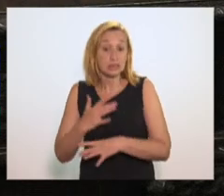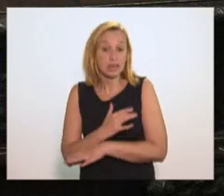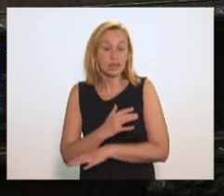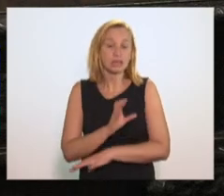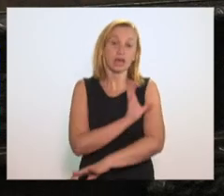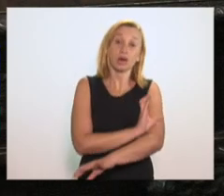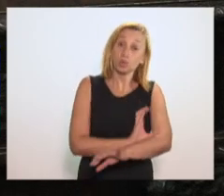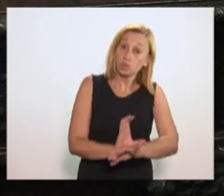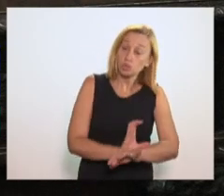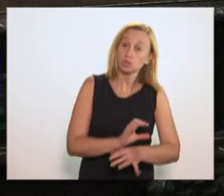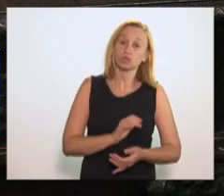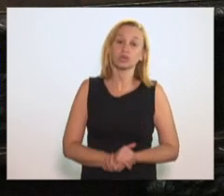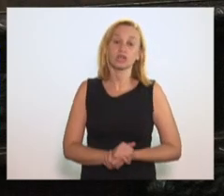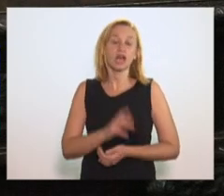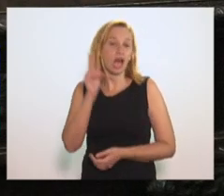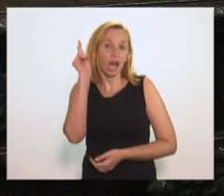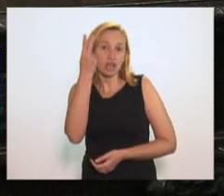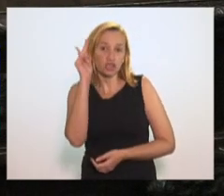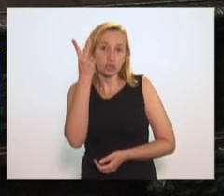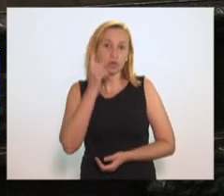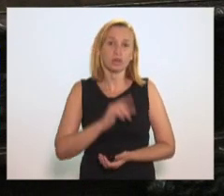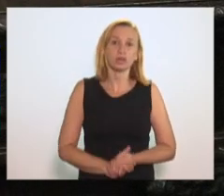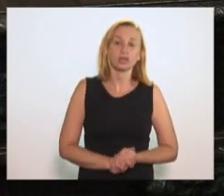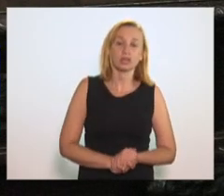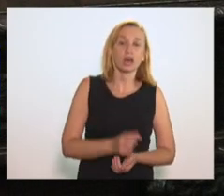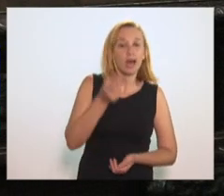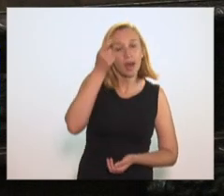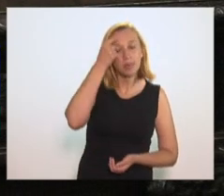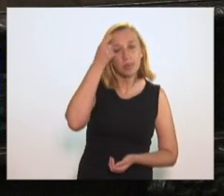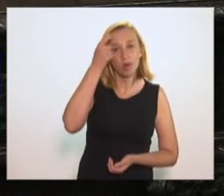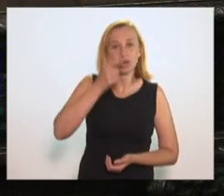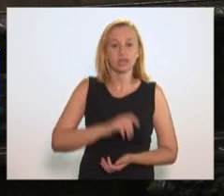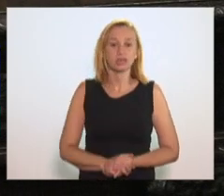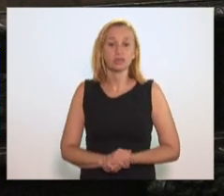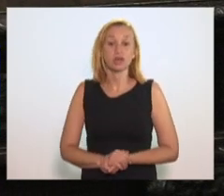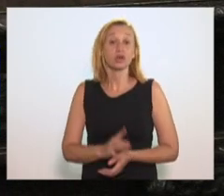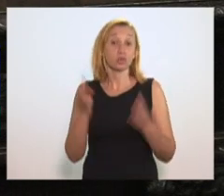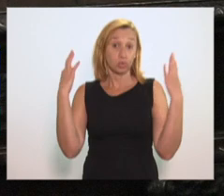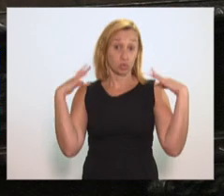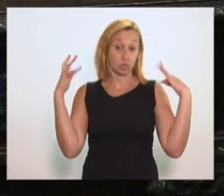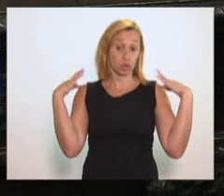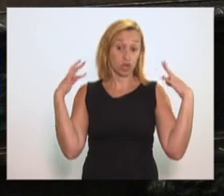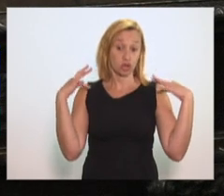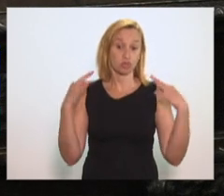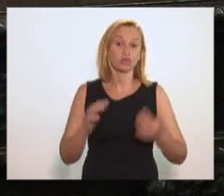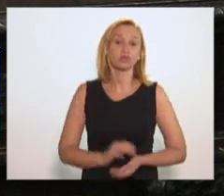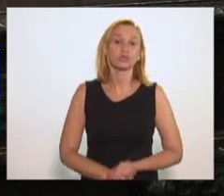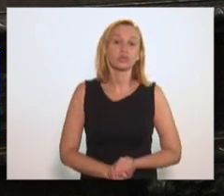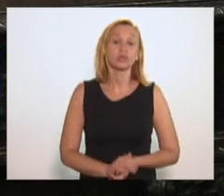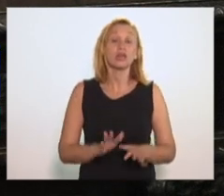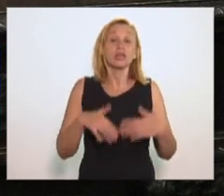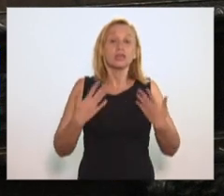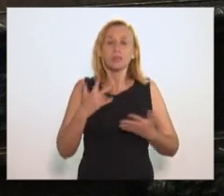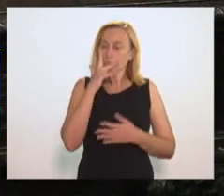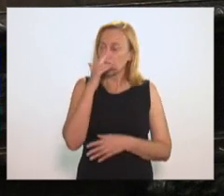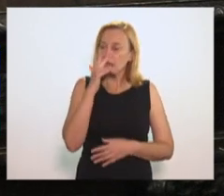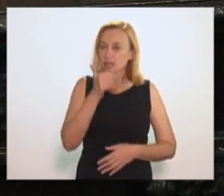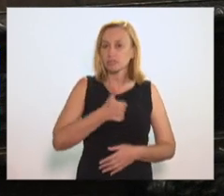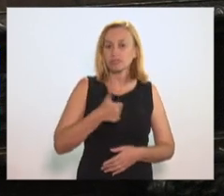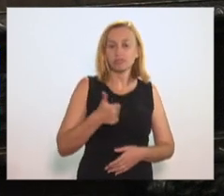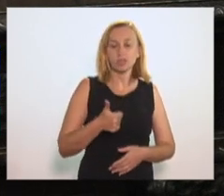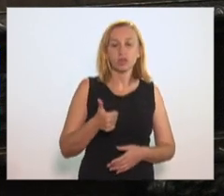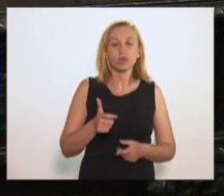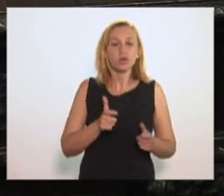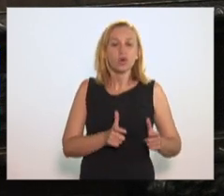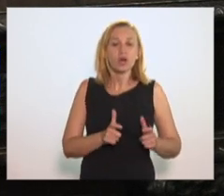cultura a história a memória o turismo então me parece em primeiro lugar ser um